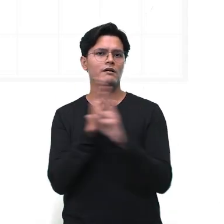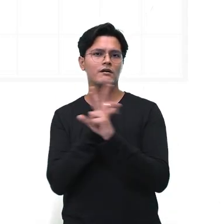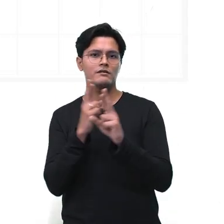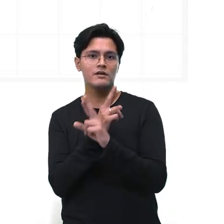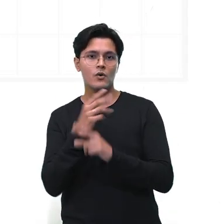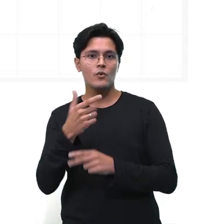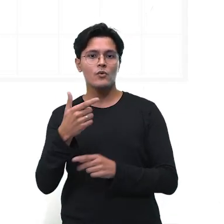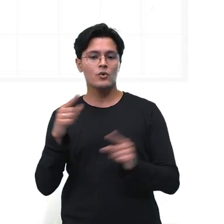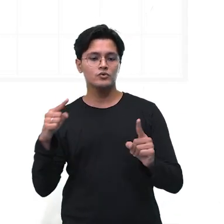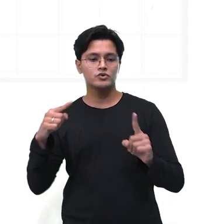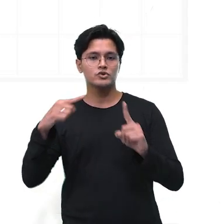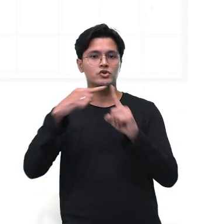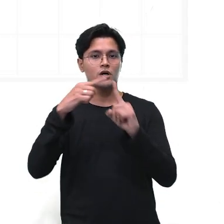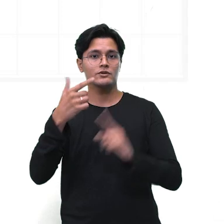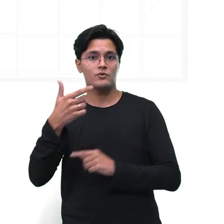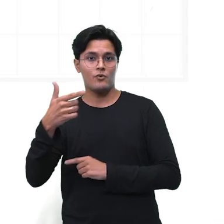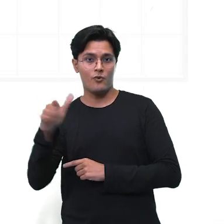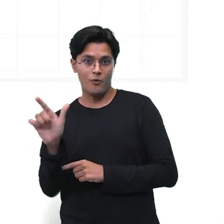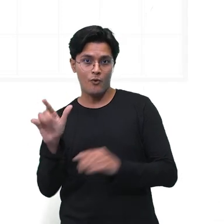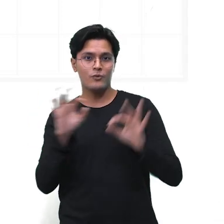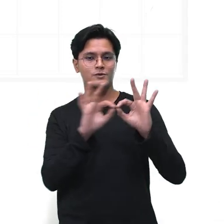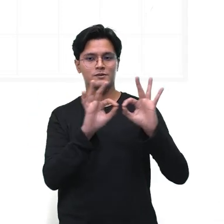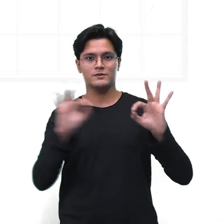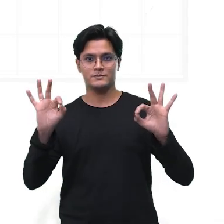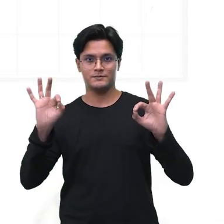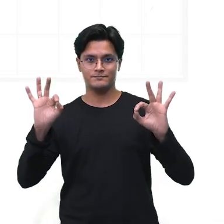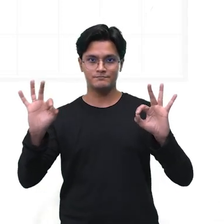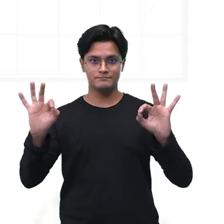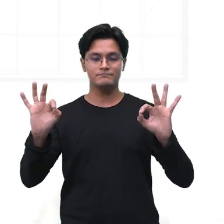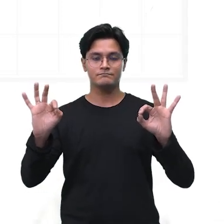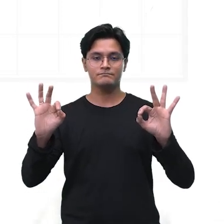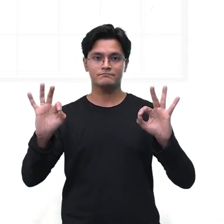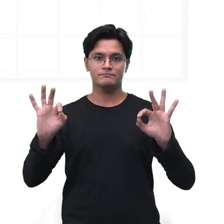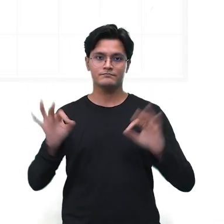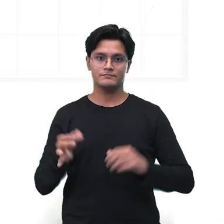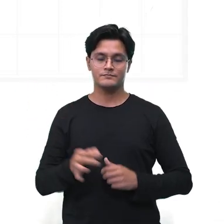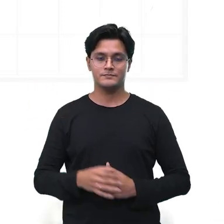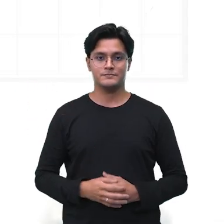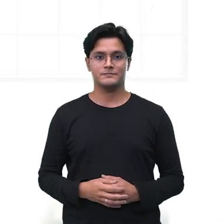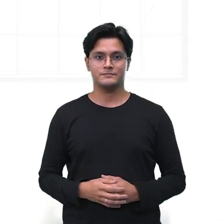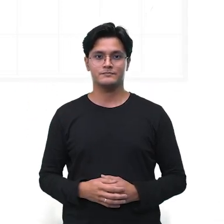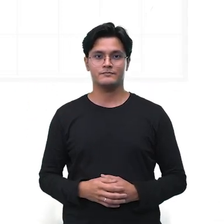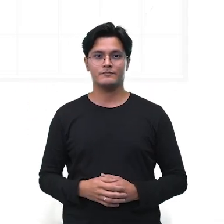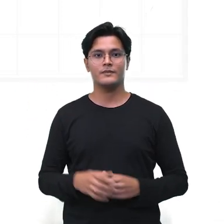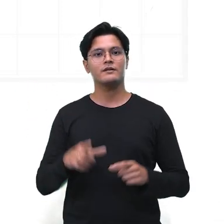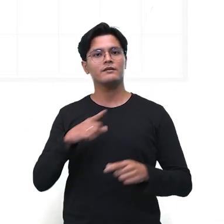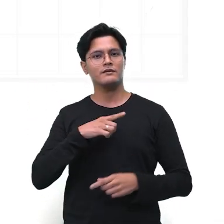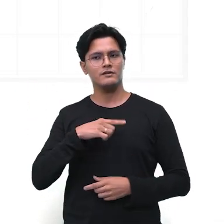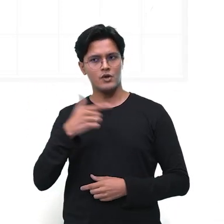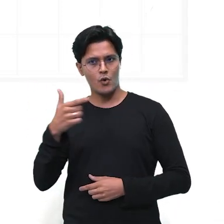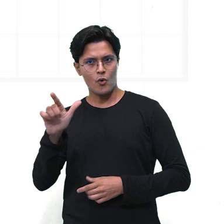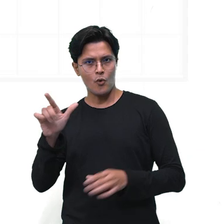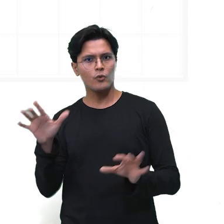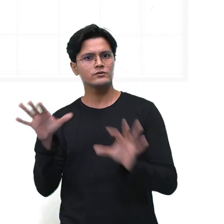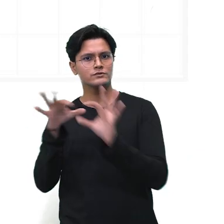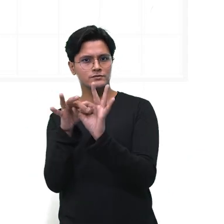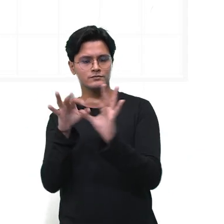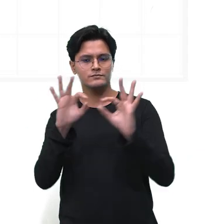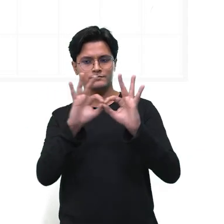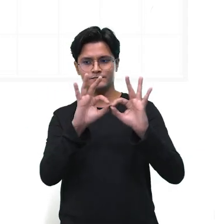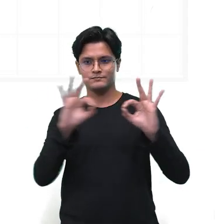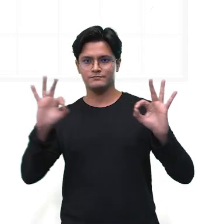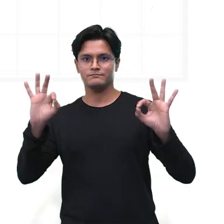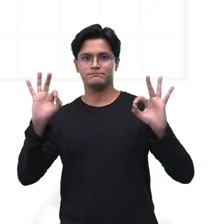esse outro segmento de reta aqui, que está se comunicando com esse outro segmento aqui em cima,